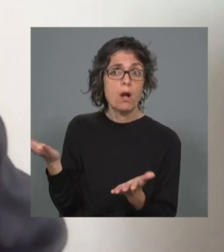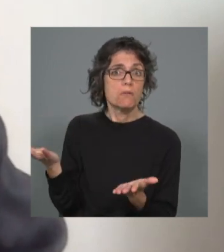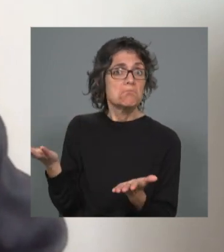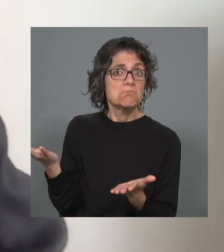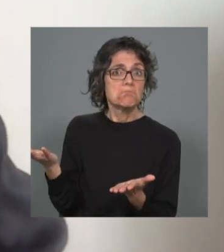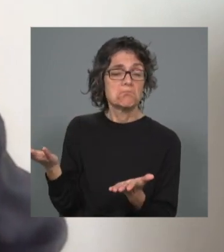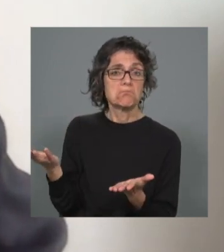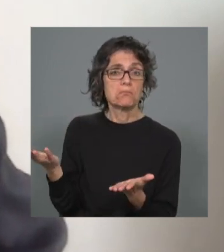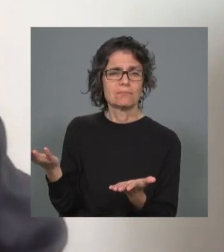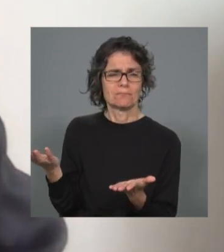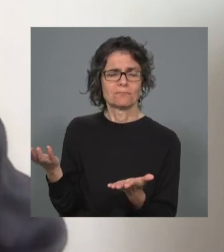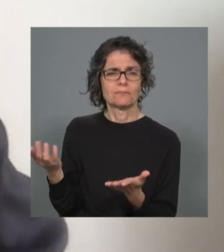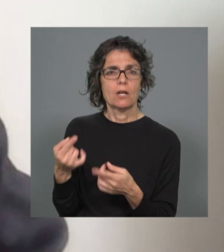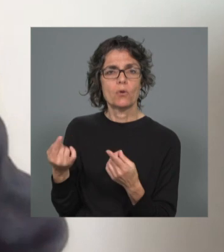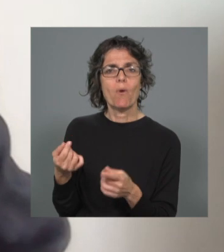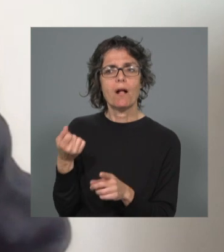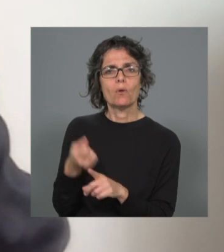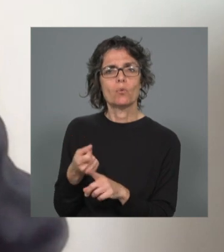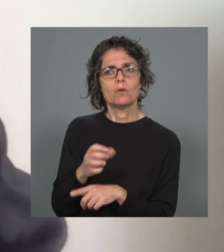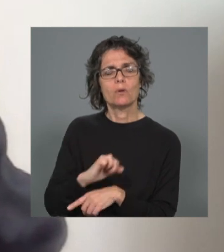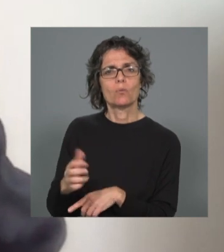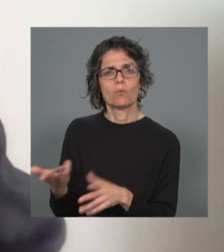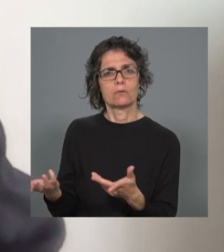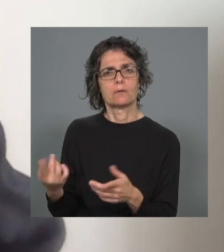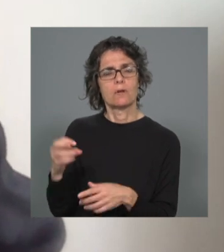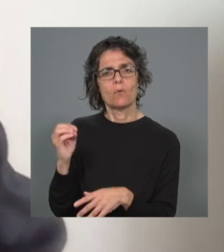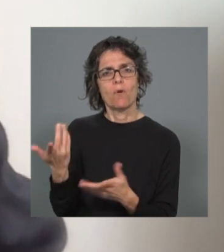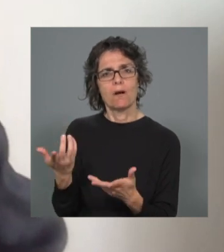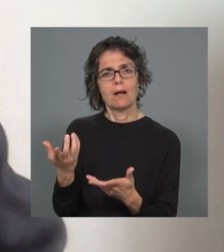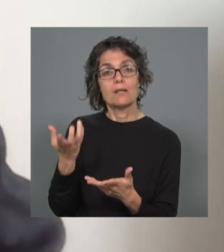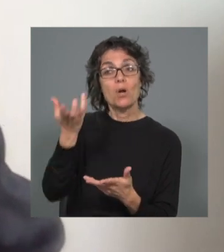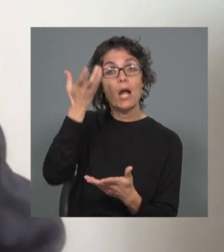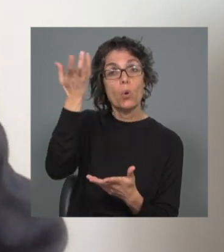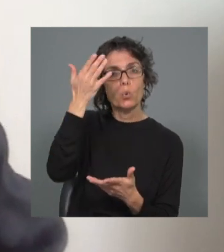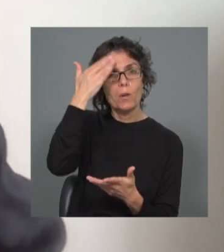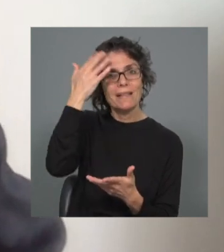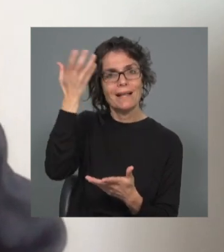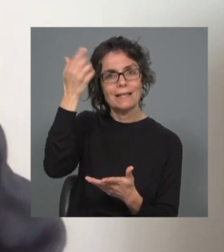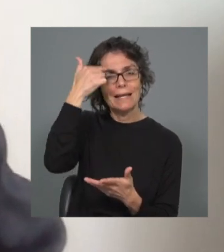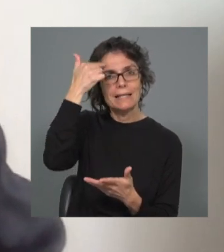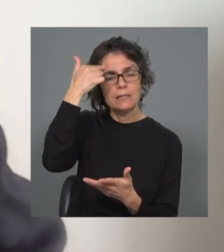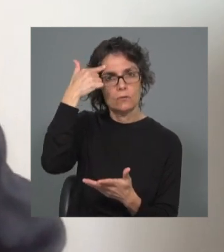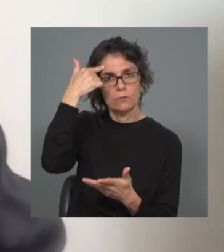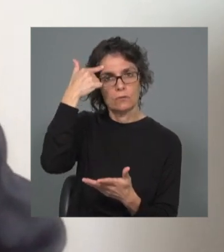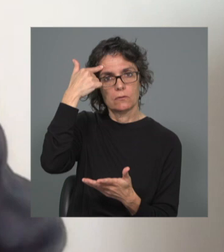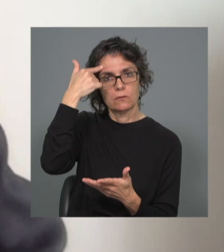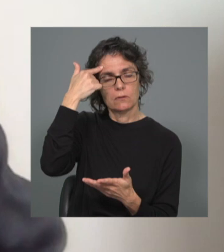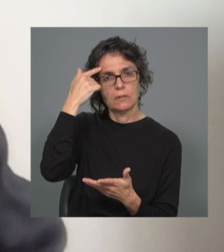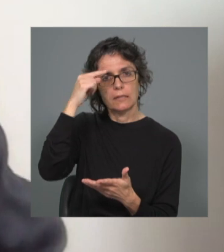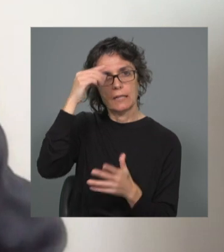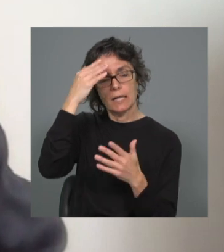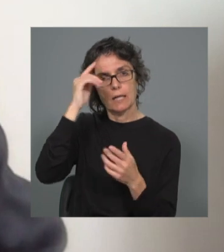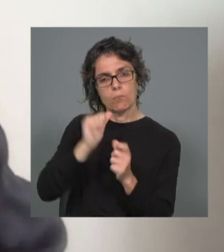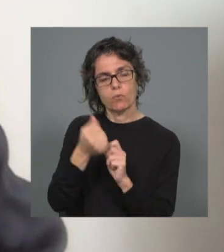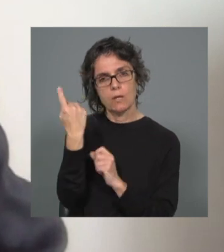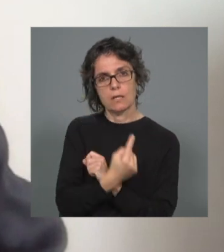deve eliminar. Penso que é preciso mudar a cultura, a mentalidade, e o mais difícil é mudar a mentalidade portuguesa, pensar